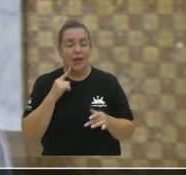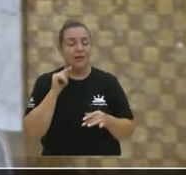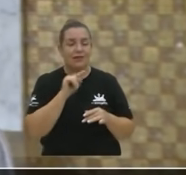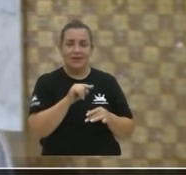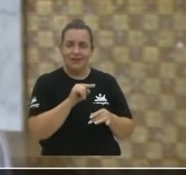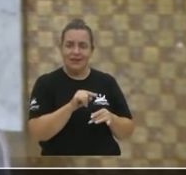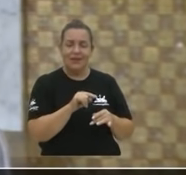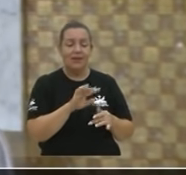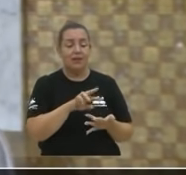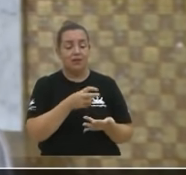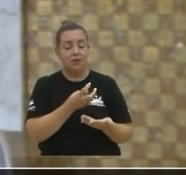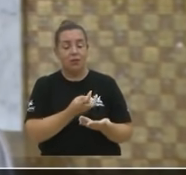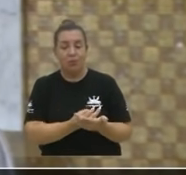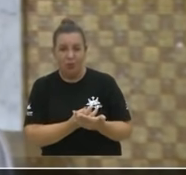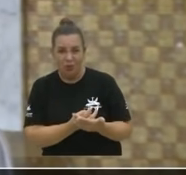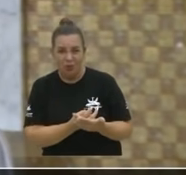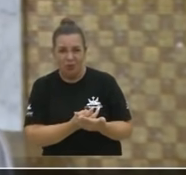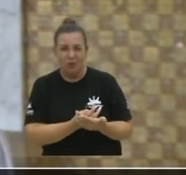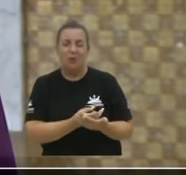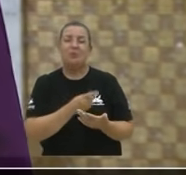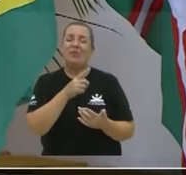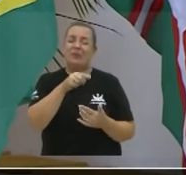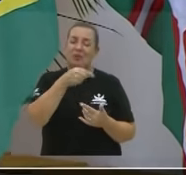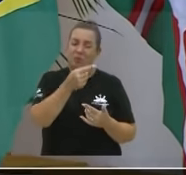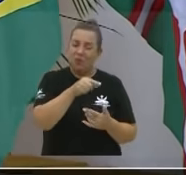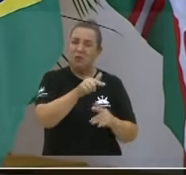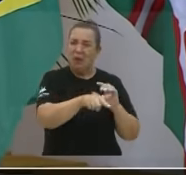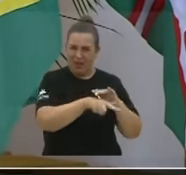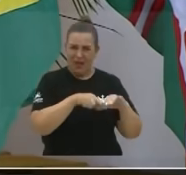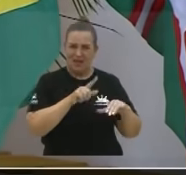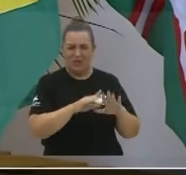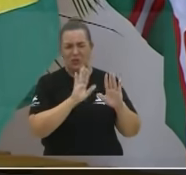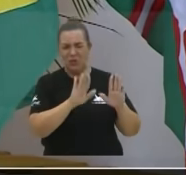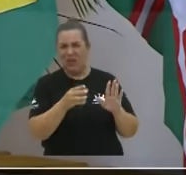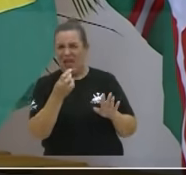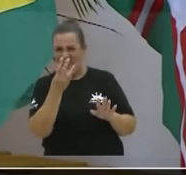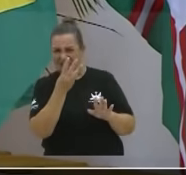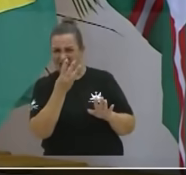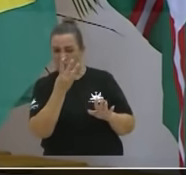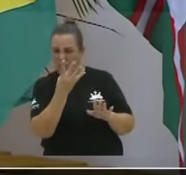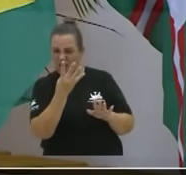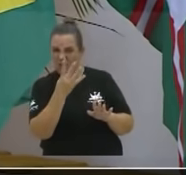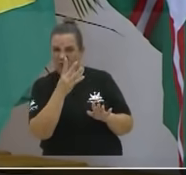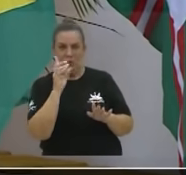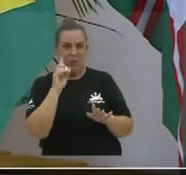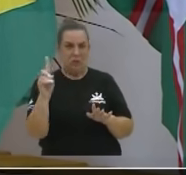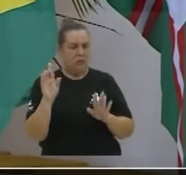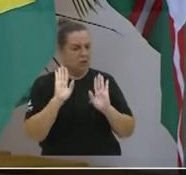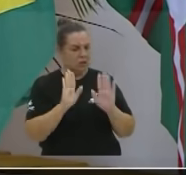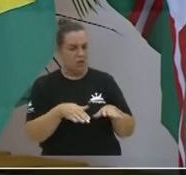Aquele que morto, depois, já faz 4 dias,